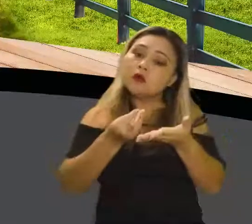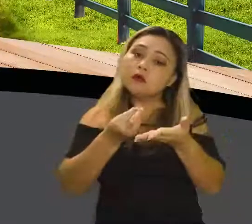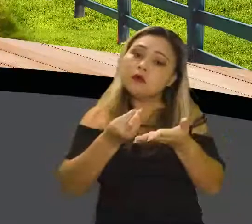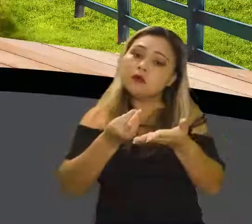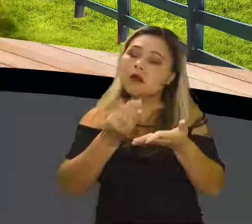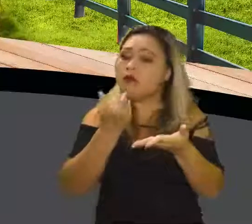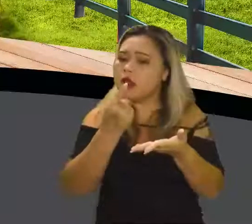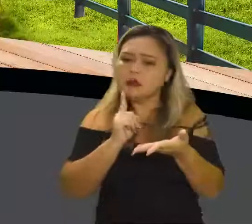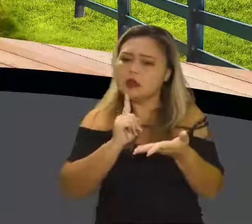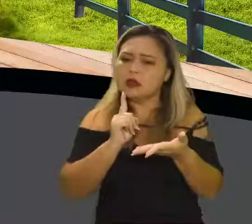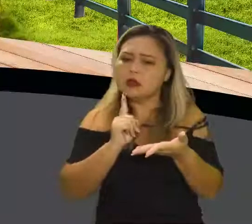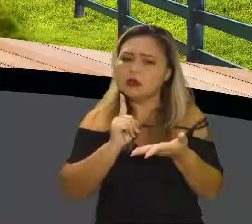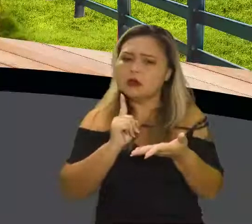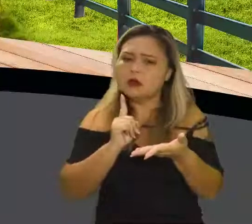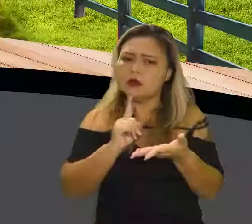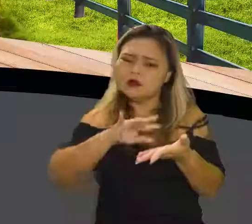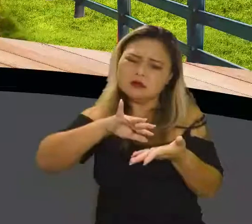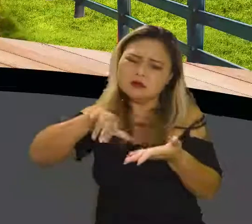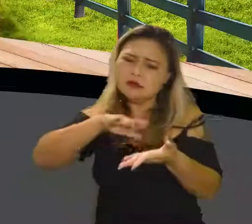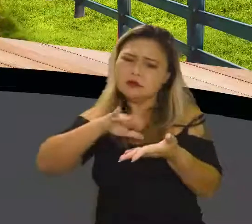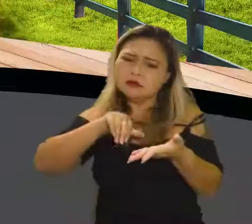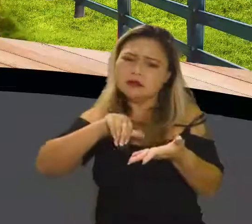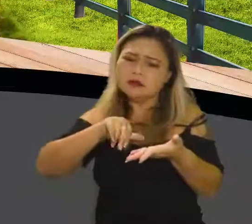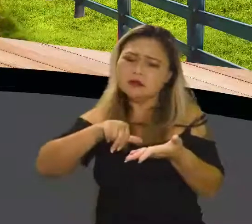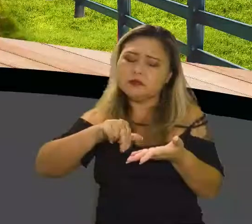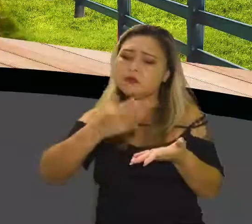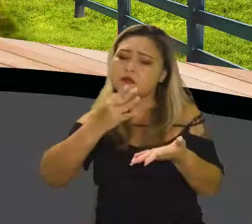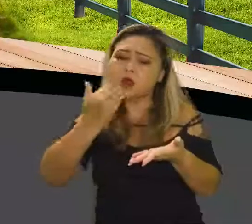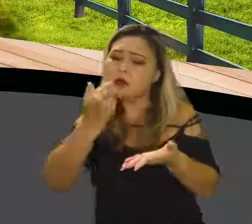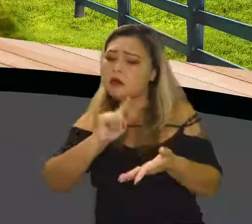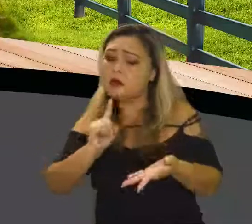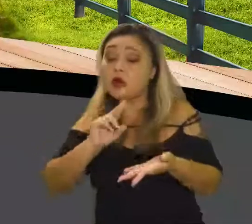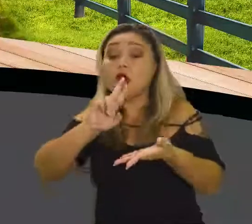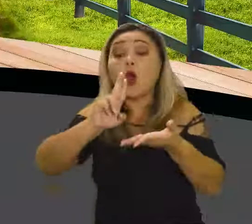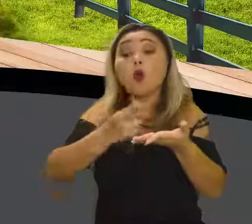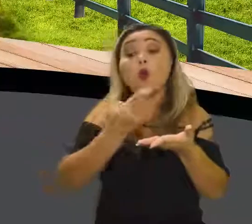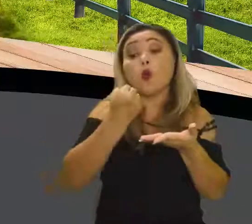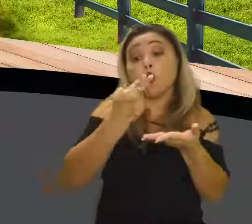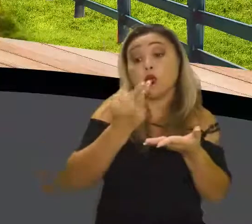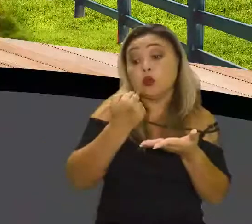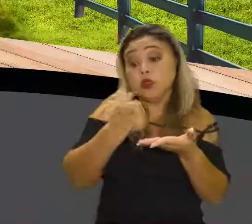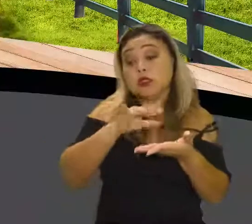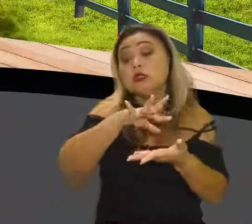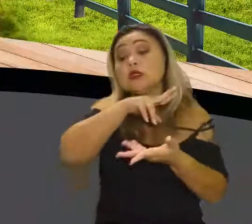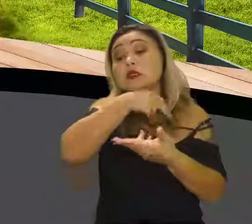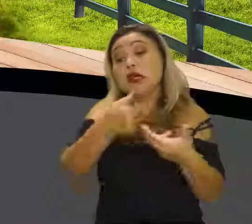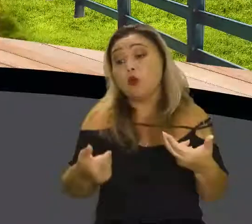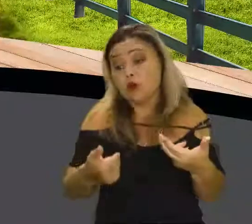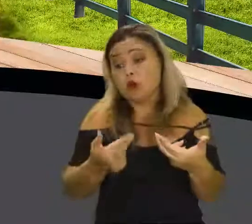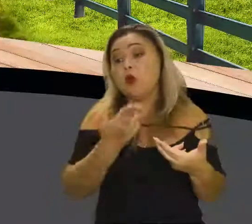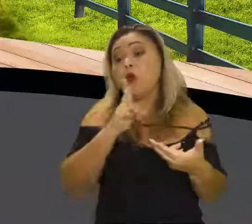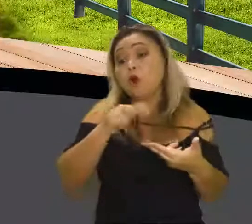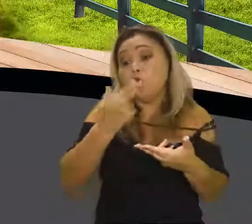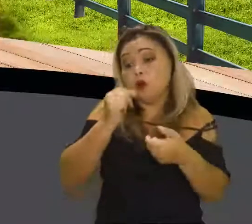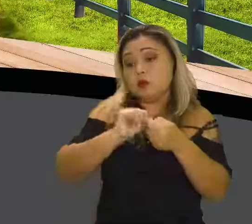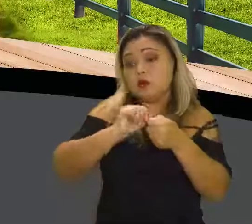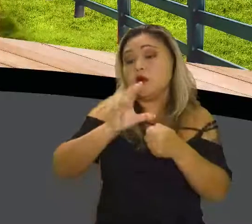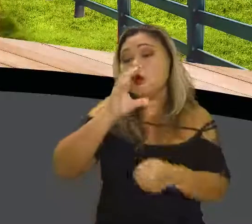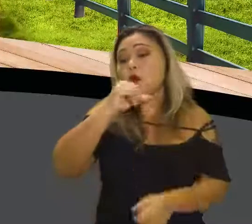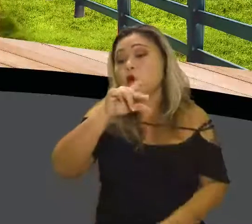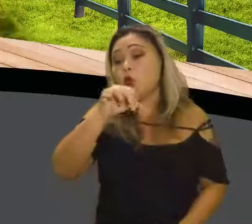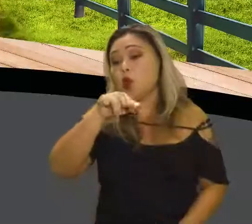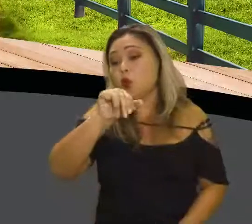falo alimentação, vamos tentar parar de falar alimentação. É nutrição animal. Nutrição da